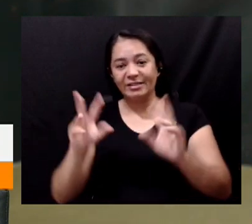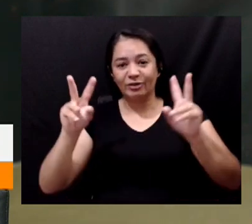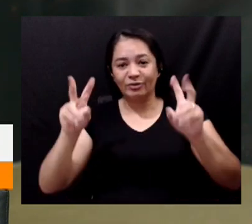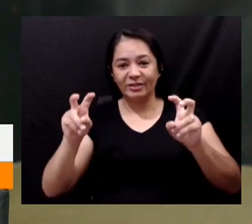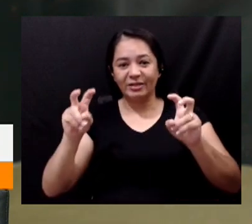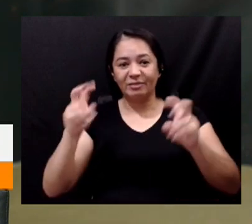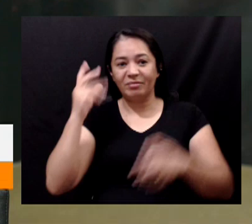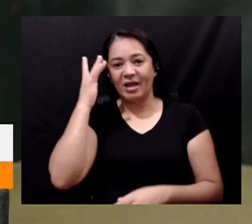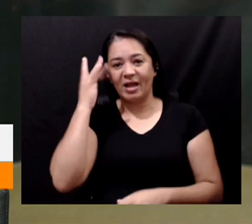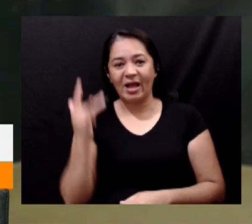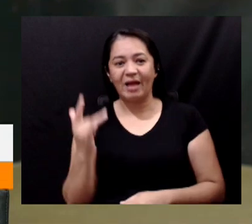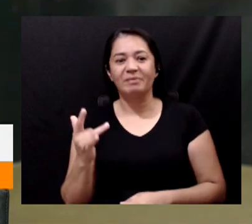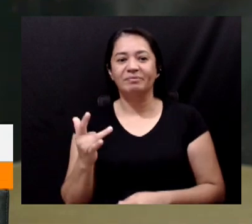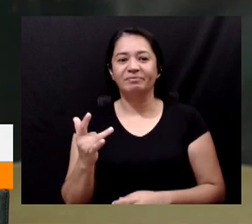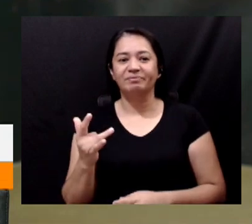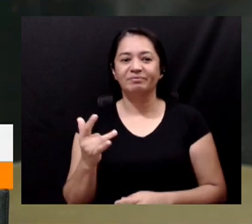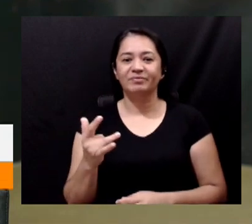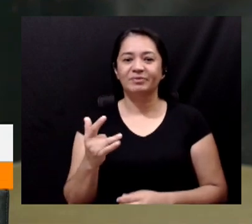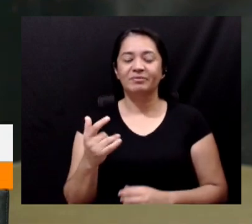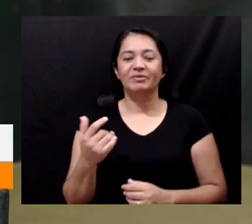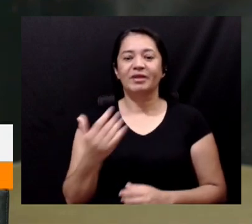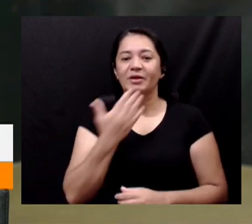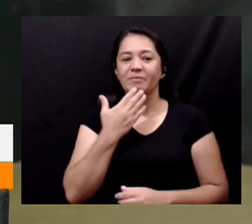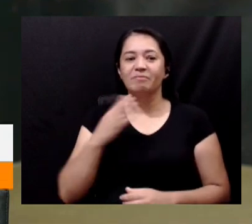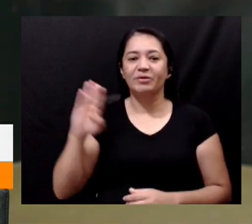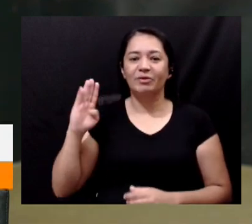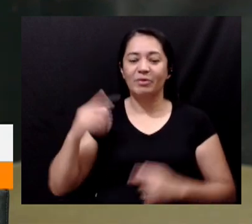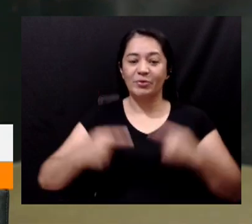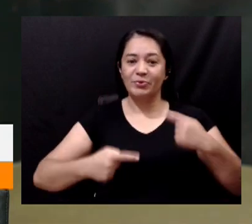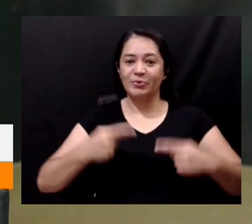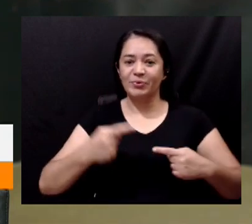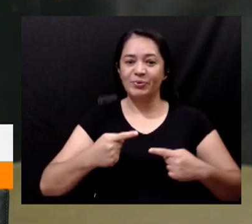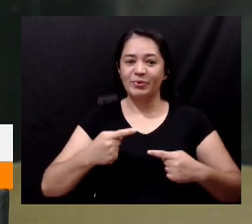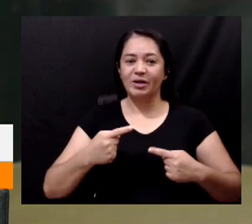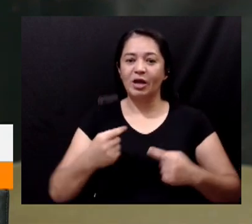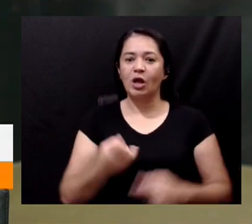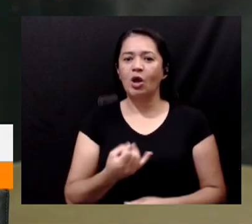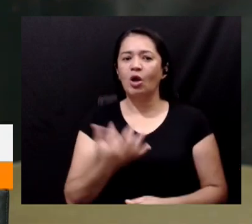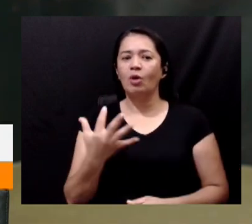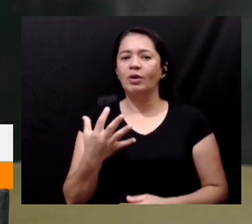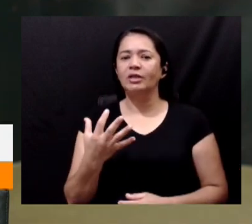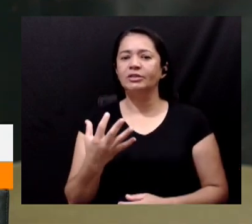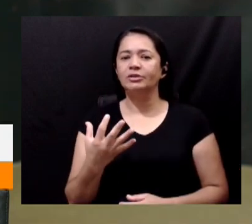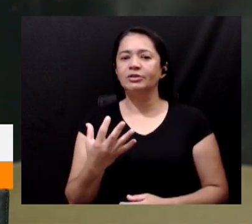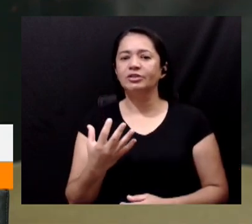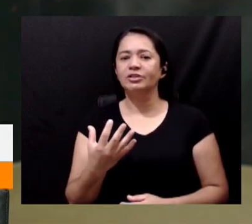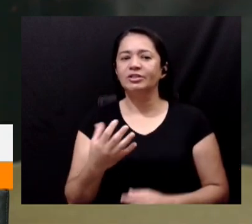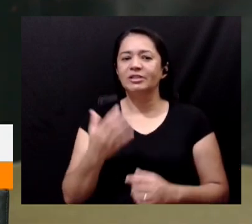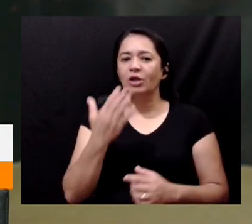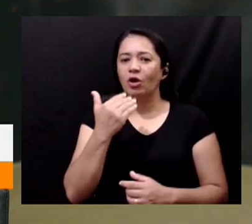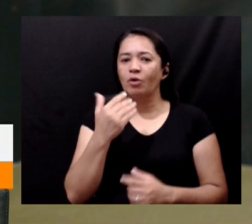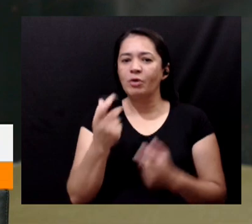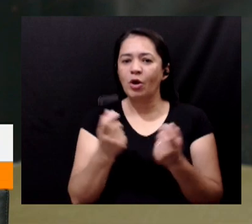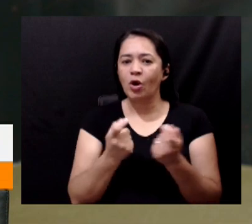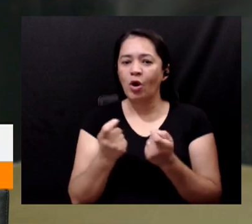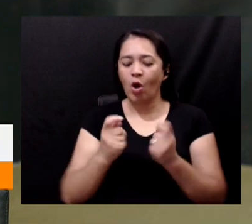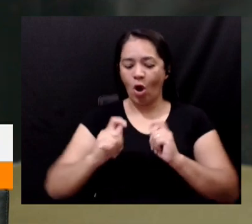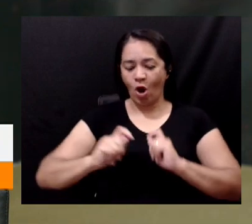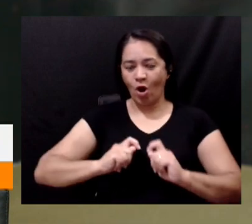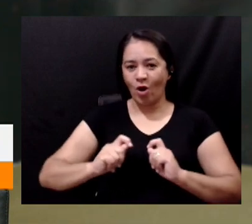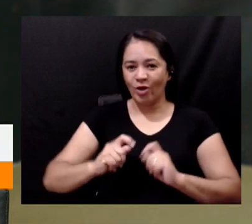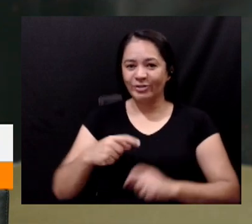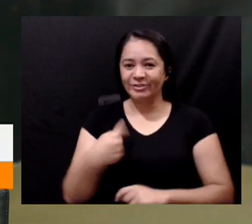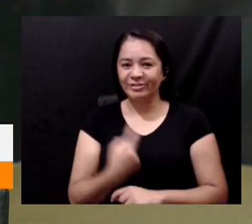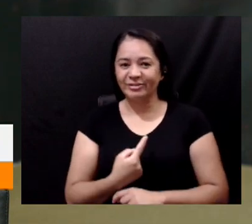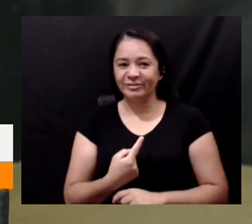promete esquentar a discussão sobre quanto certos alimentos nos controlam e não o contrário.